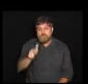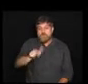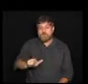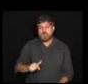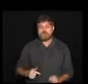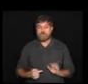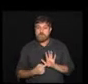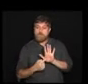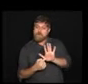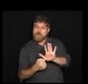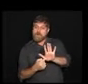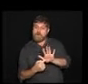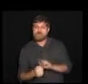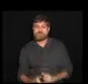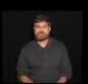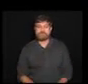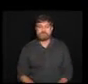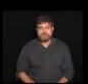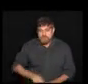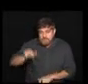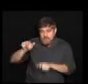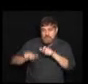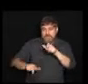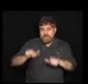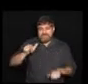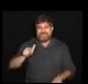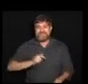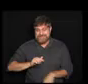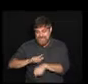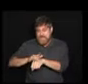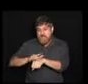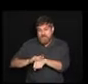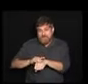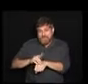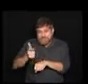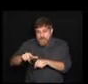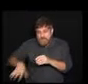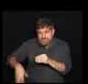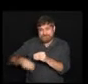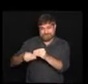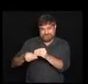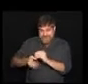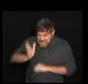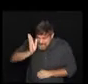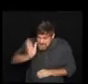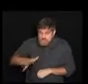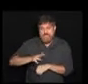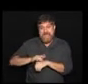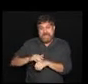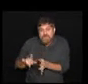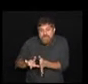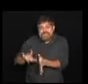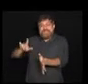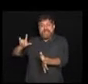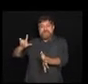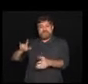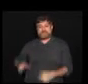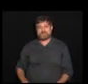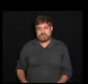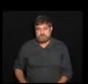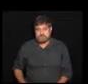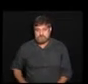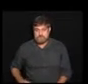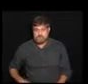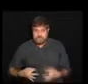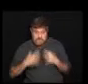ele mostra pessoas com comorbidades, ou seja, condições já existentes. Chama